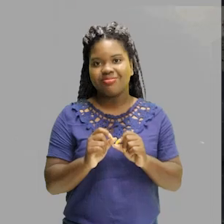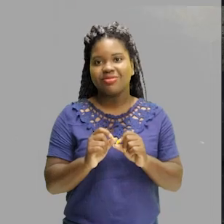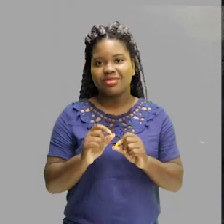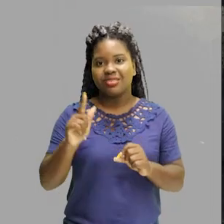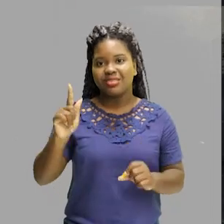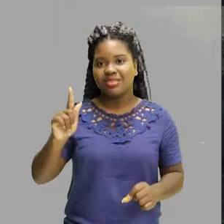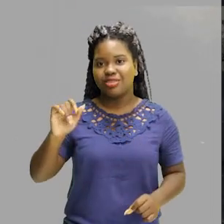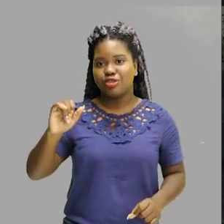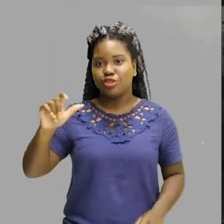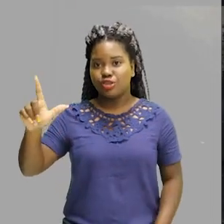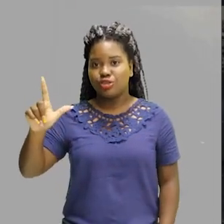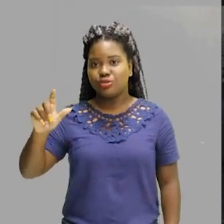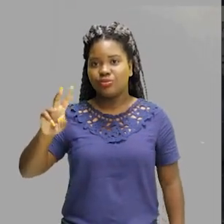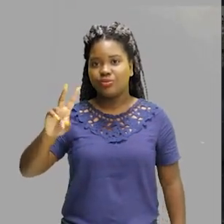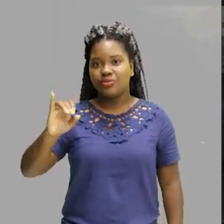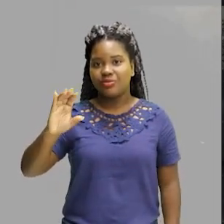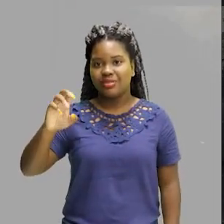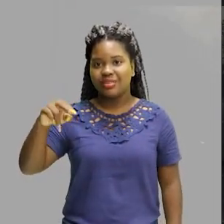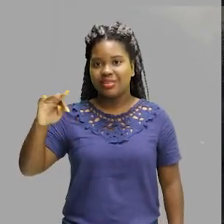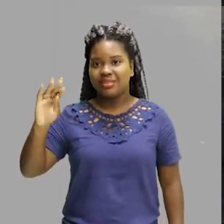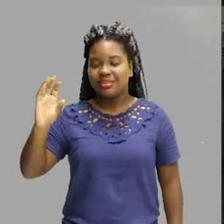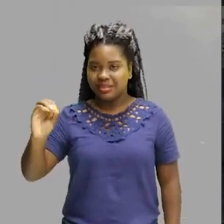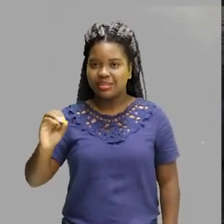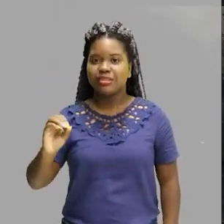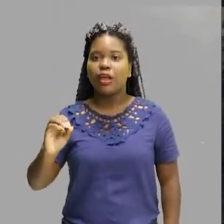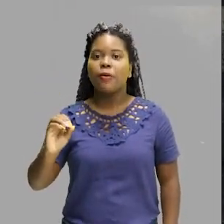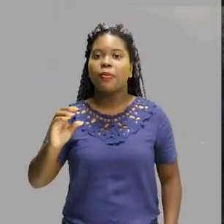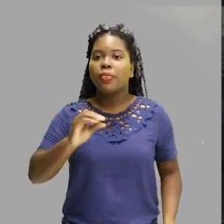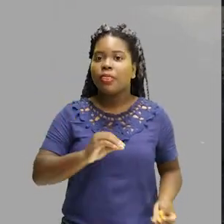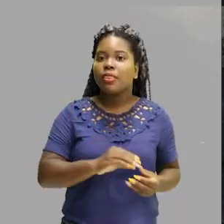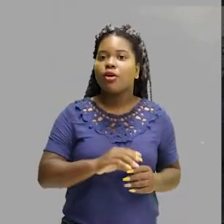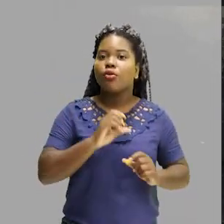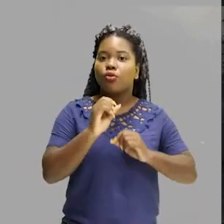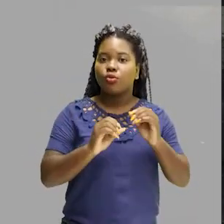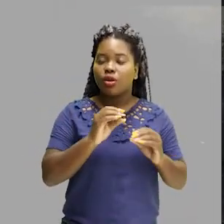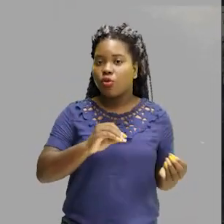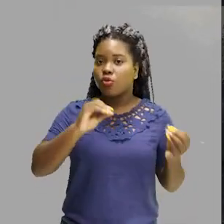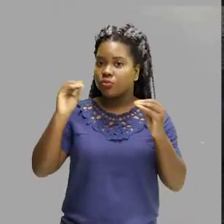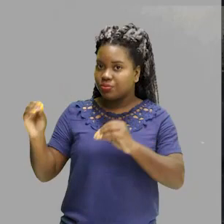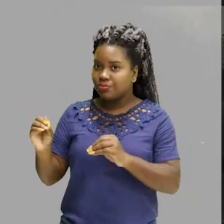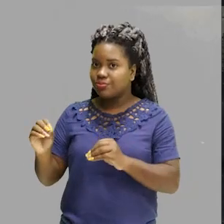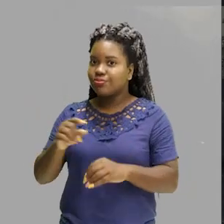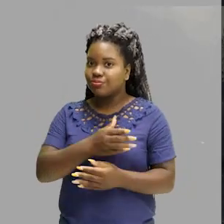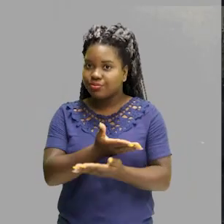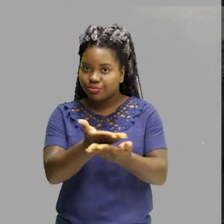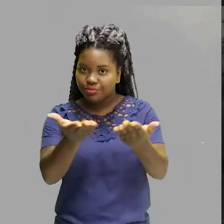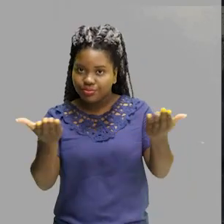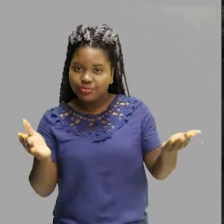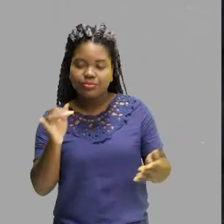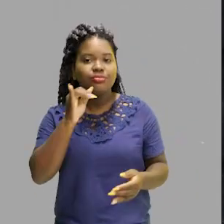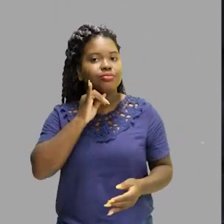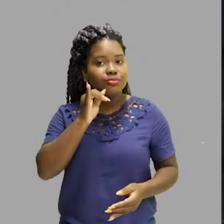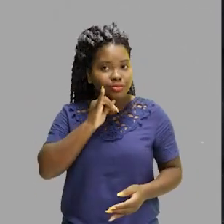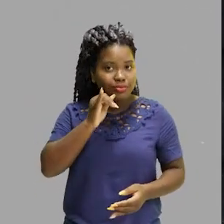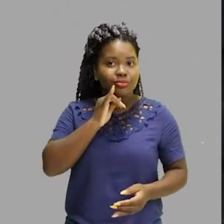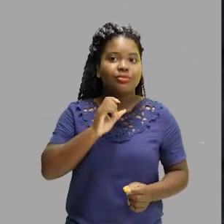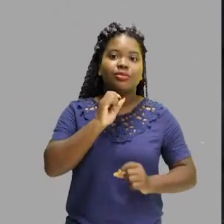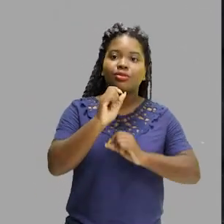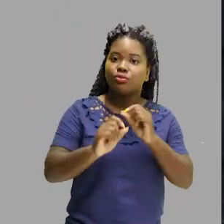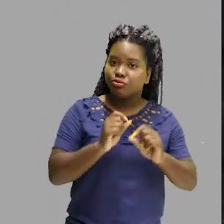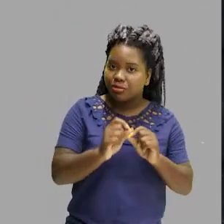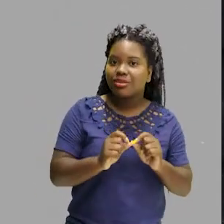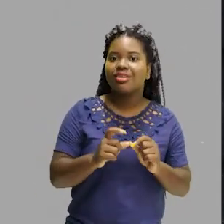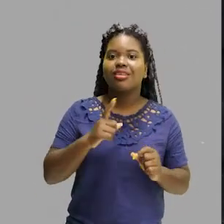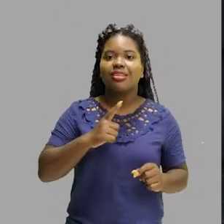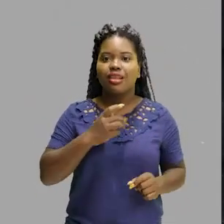Vicente, eu trouxe só para você se inteirar o que é um alto. O alto é uma espécie de peça teatral também, tá? E tem um narrador, tem um